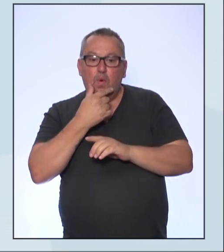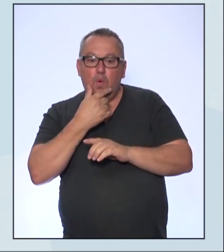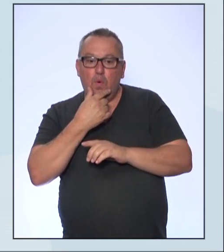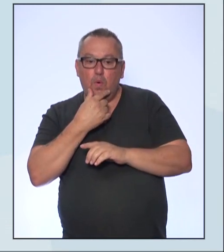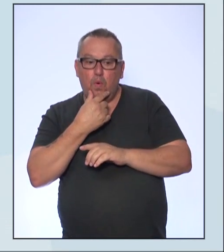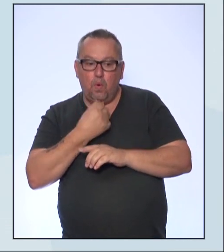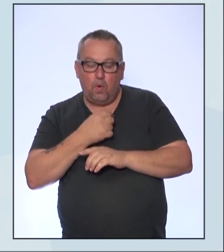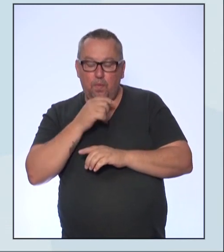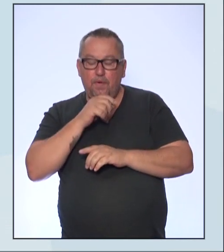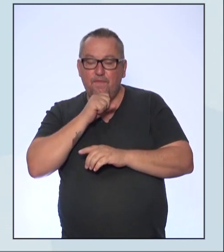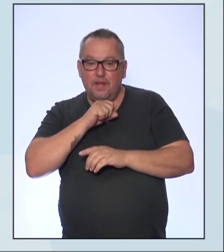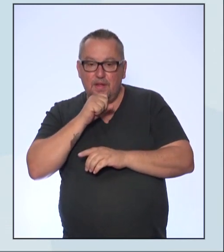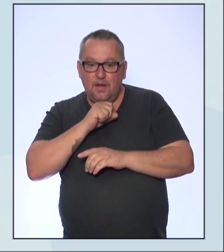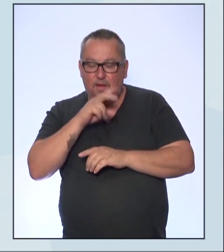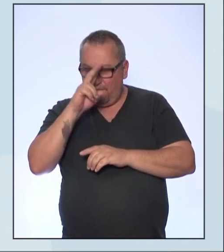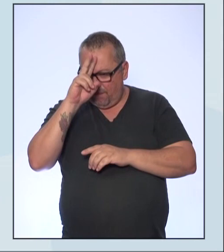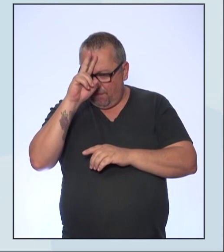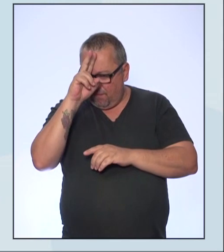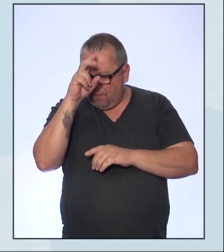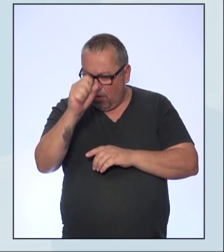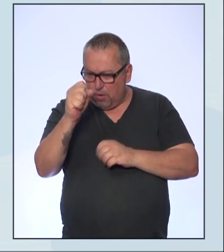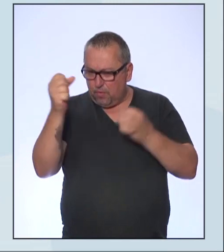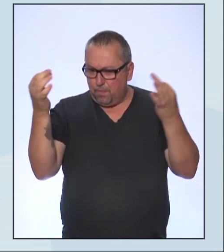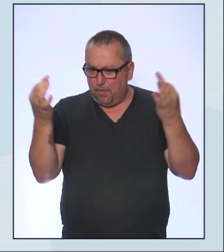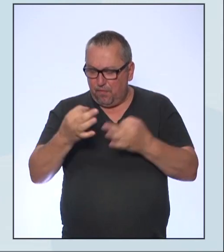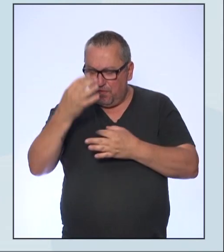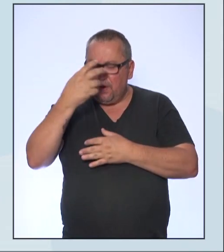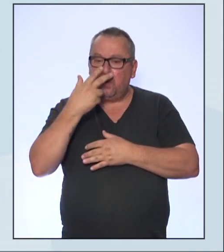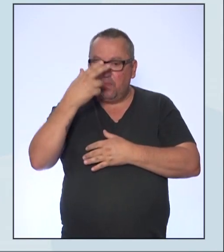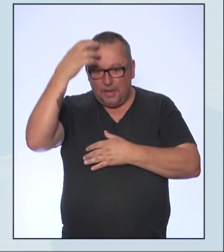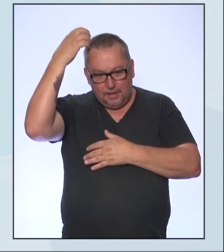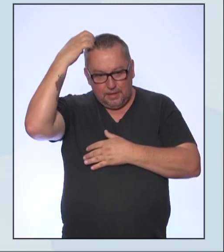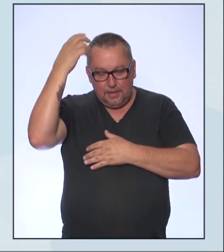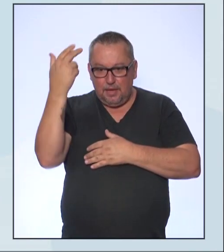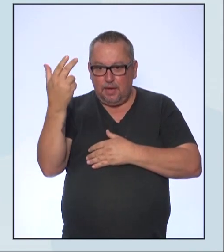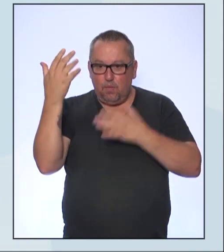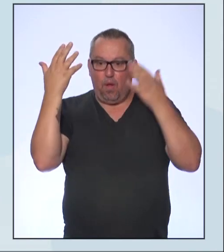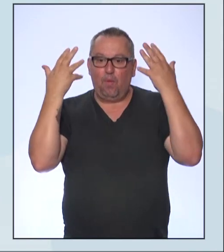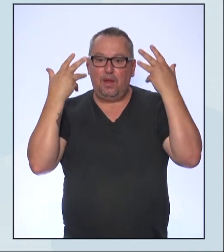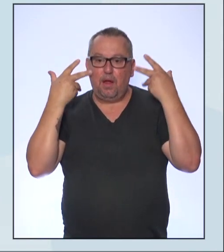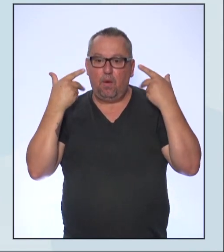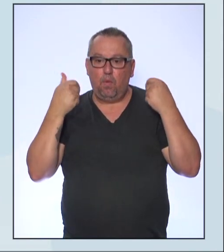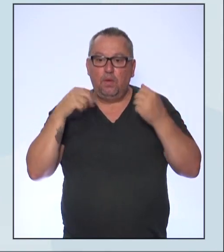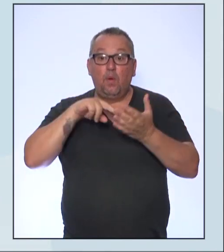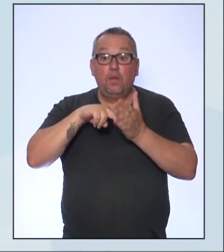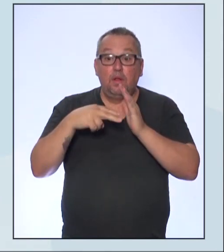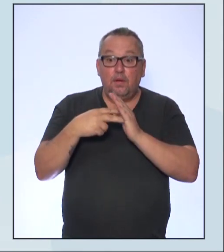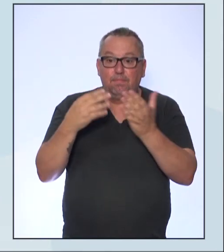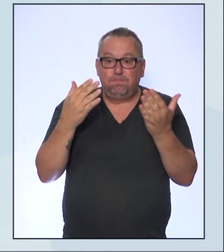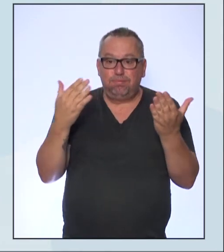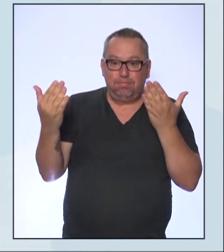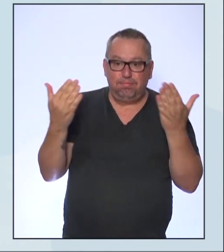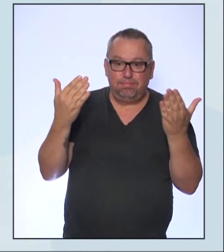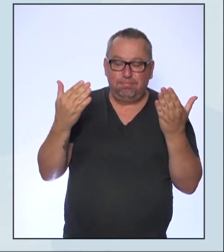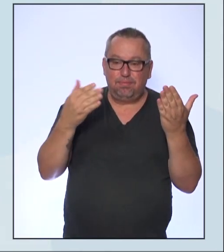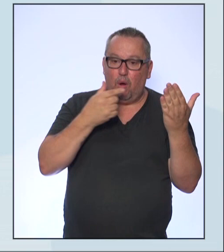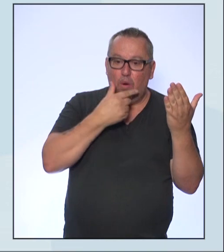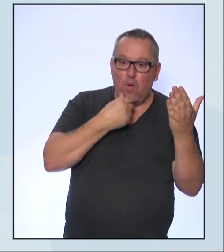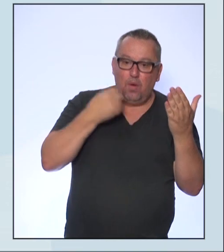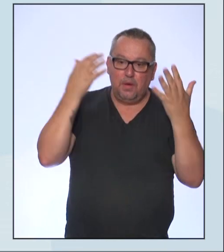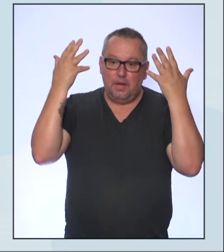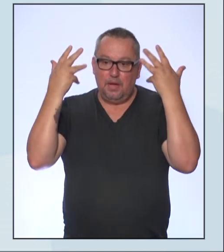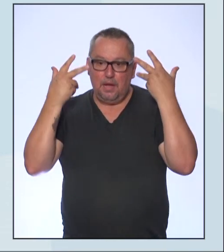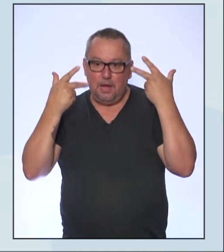majestoso como um leão. Eu estou tendo o quê? Uma comparação, porque estou comparando o homem a um leão. Agora,